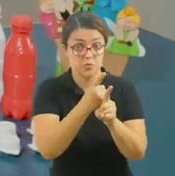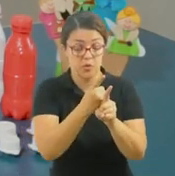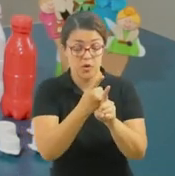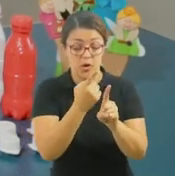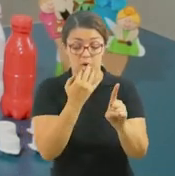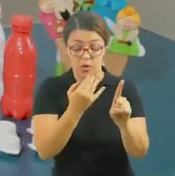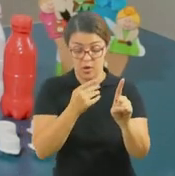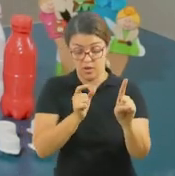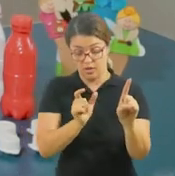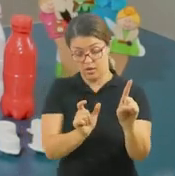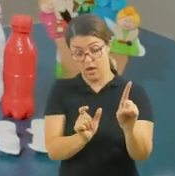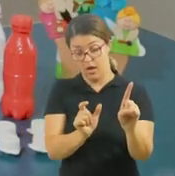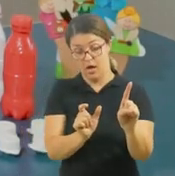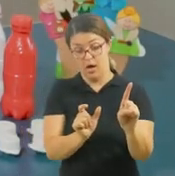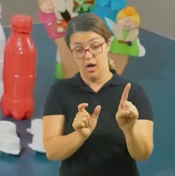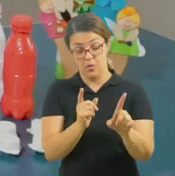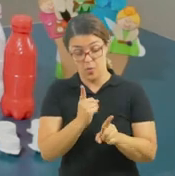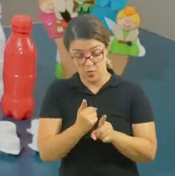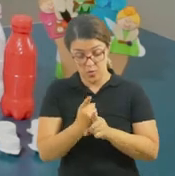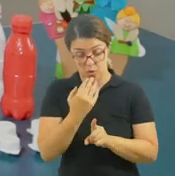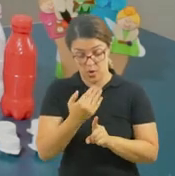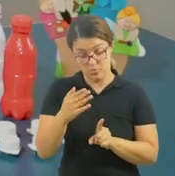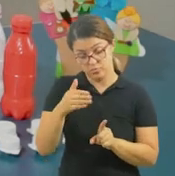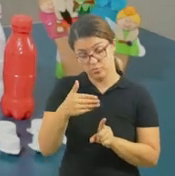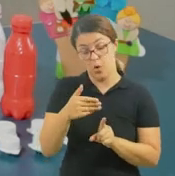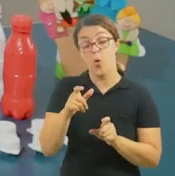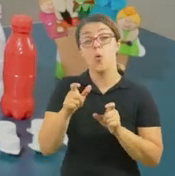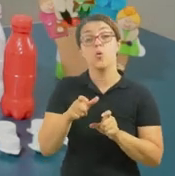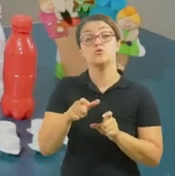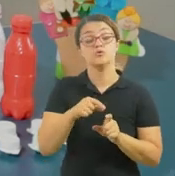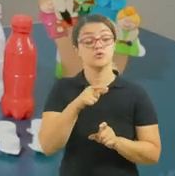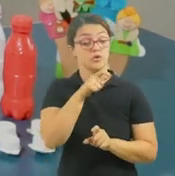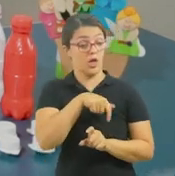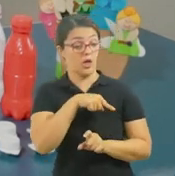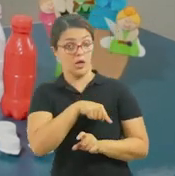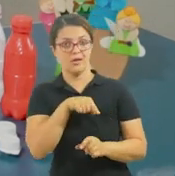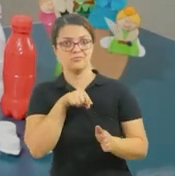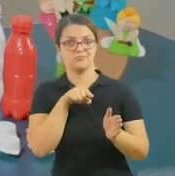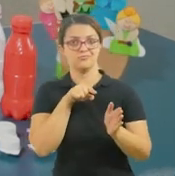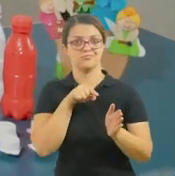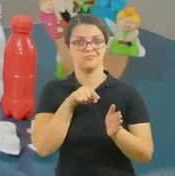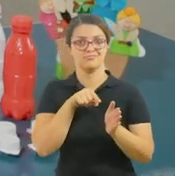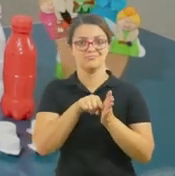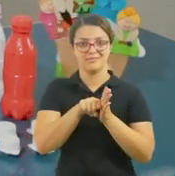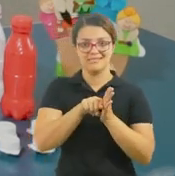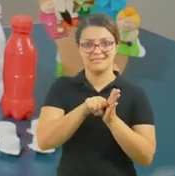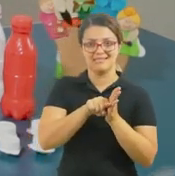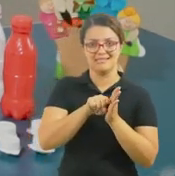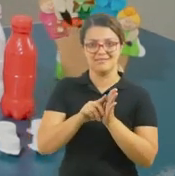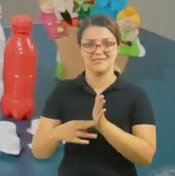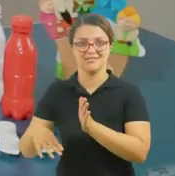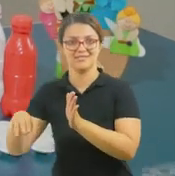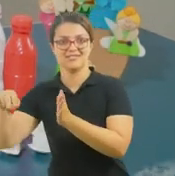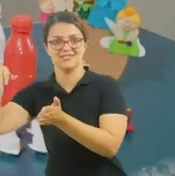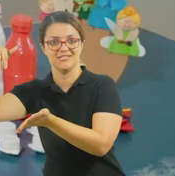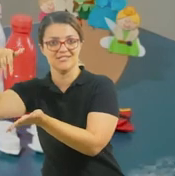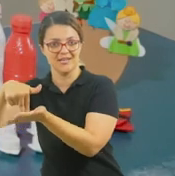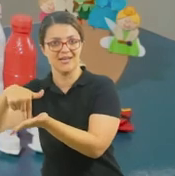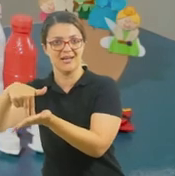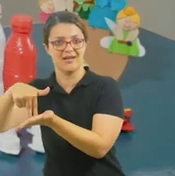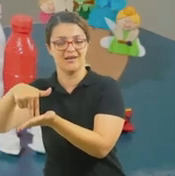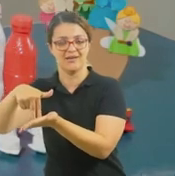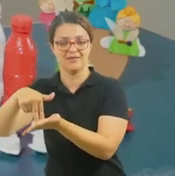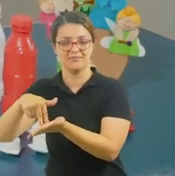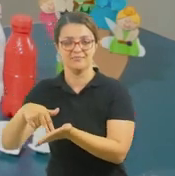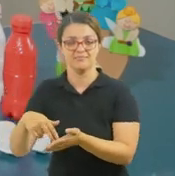ver até onde o cientista vai chegar. E na subtração, você vai fazer a conta de menos e vai